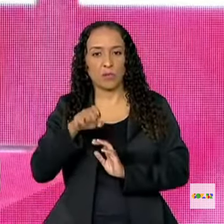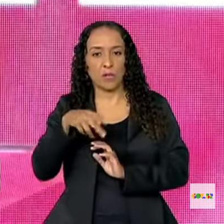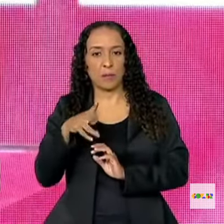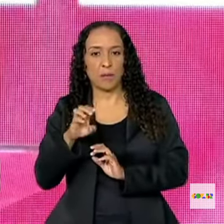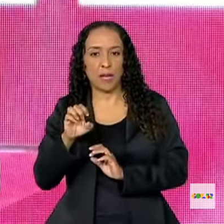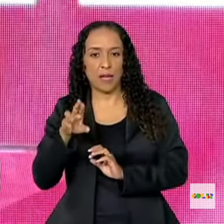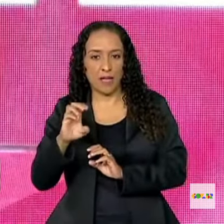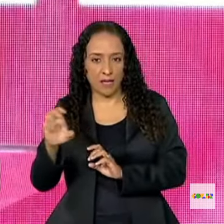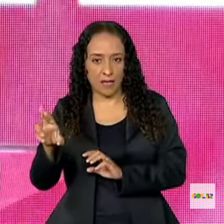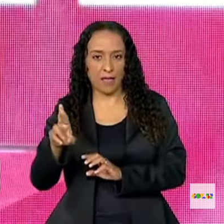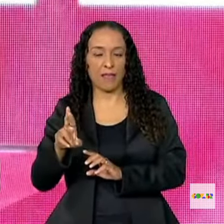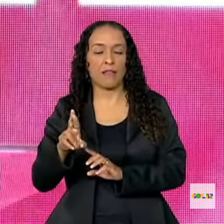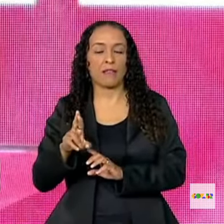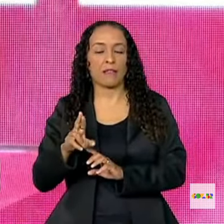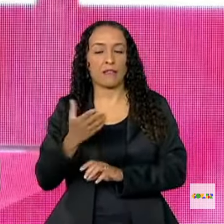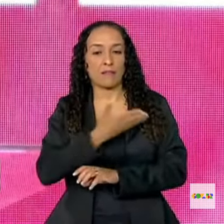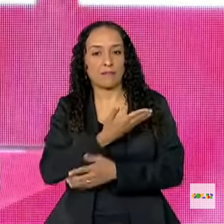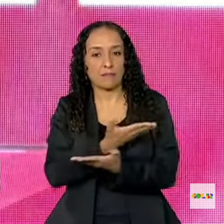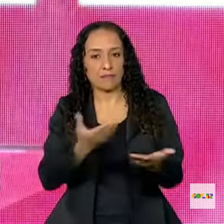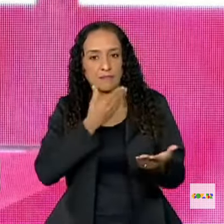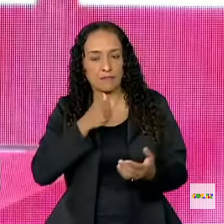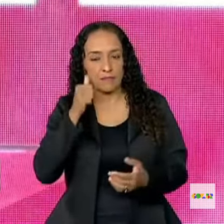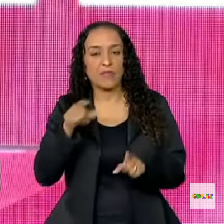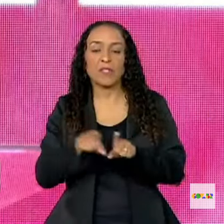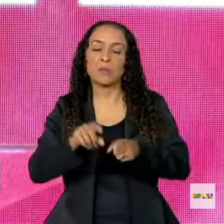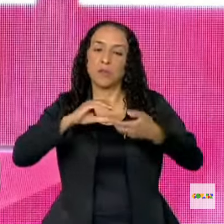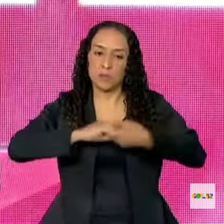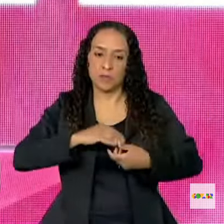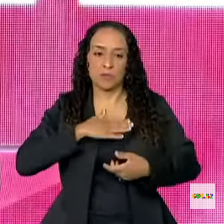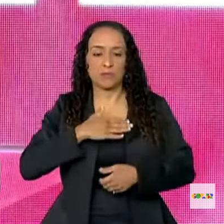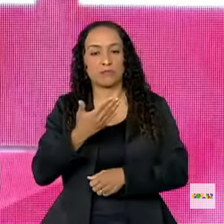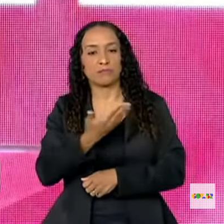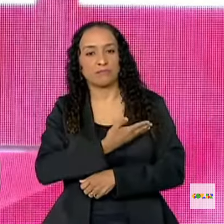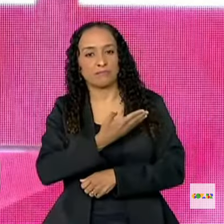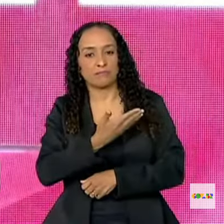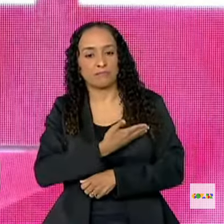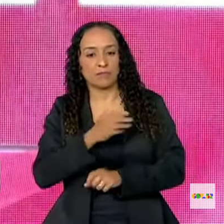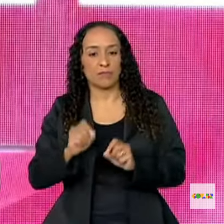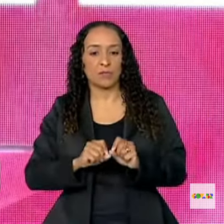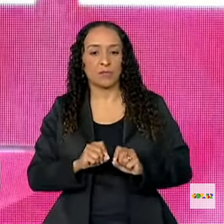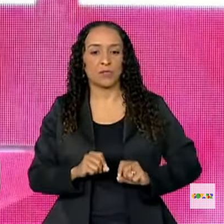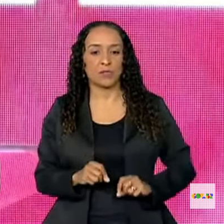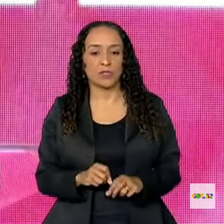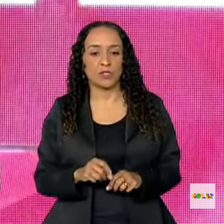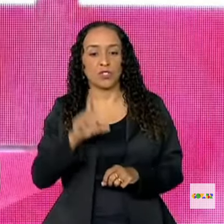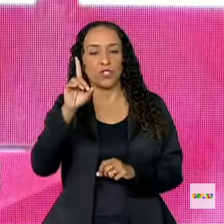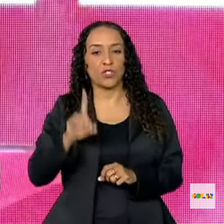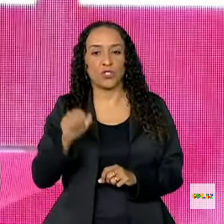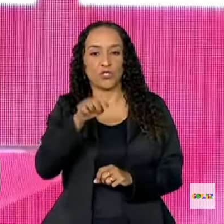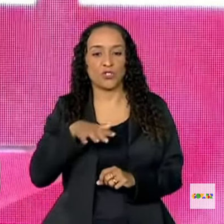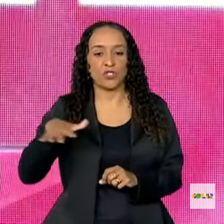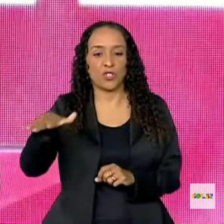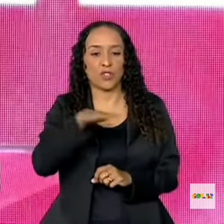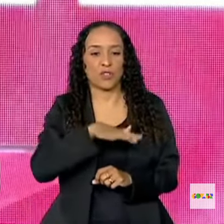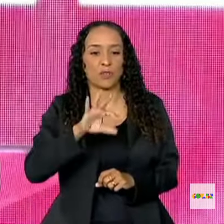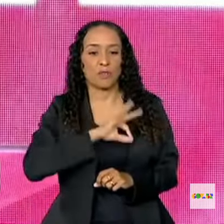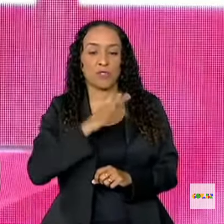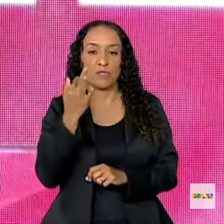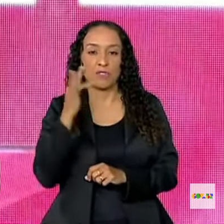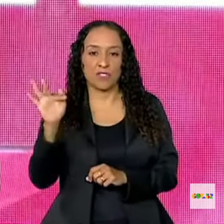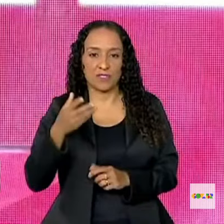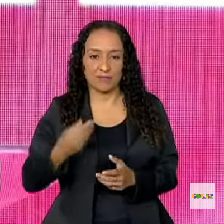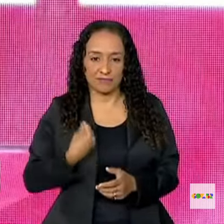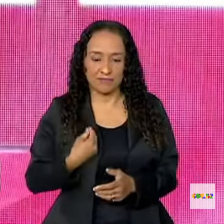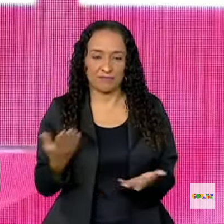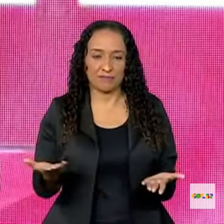meus amigos e também quero cumprimentar meu companheiro sabe diretor geral da Polícia Federal que está